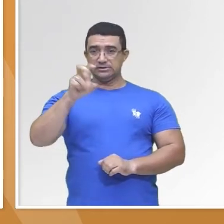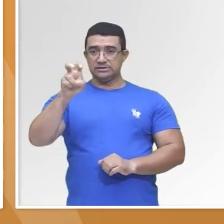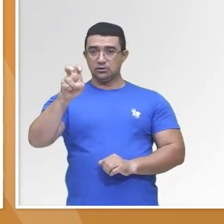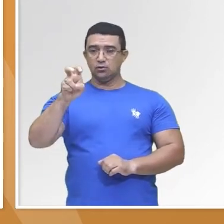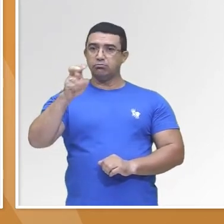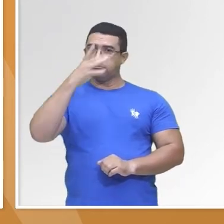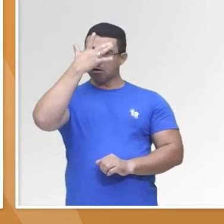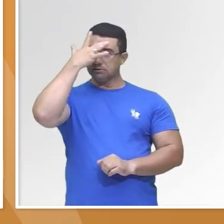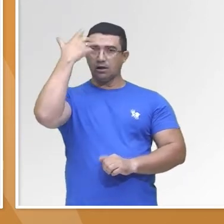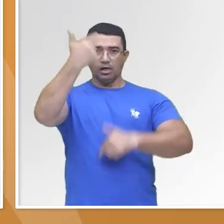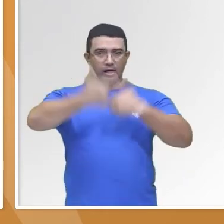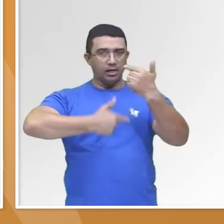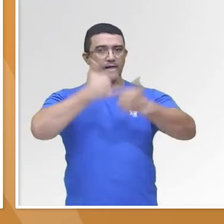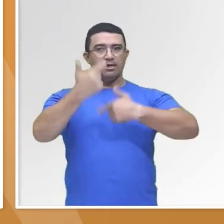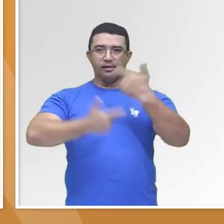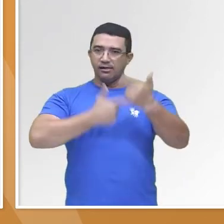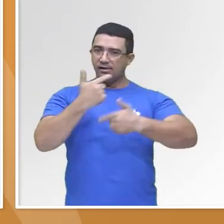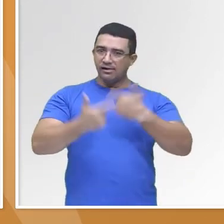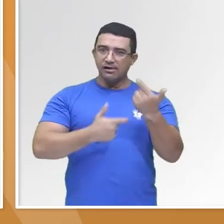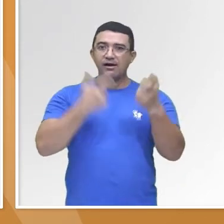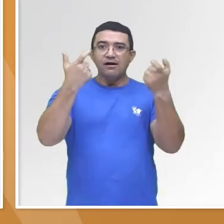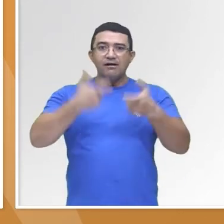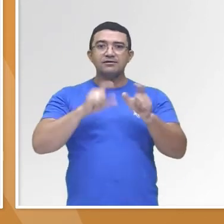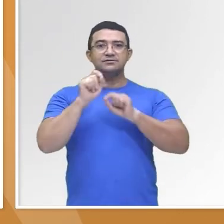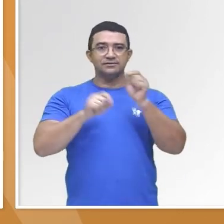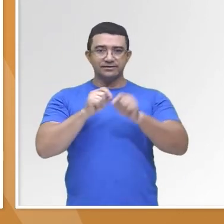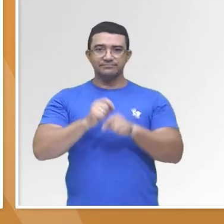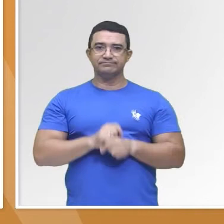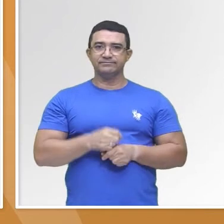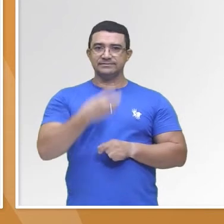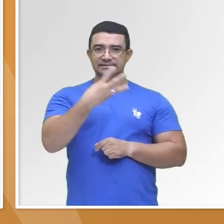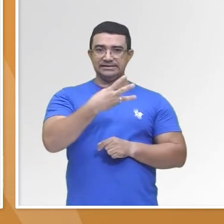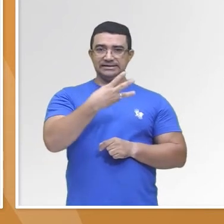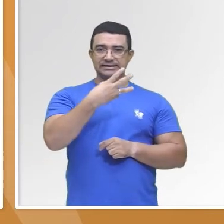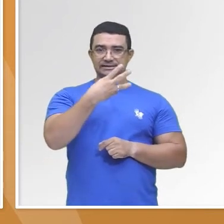795,5, né, habitantes, onde deste número,